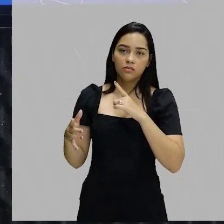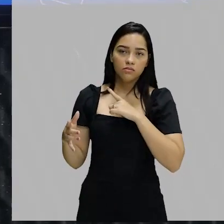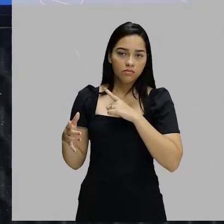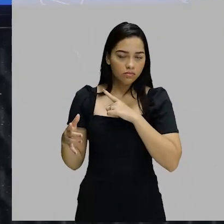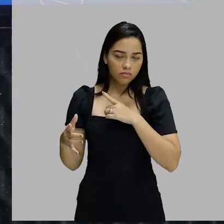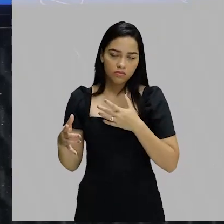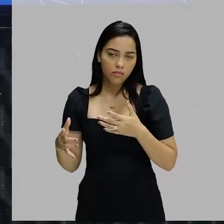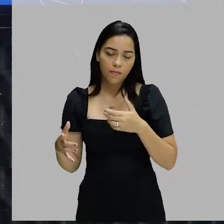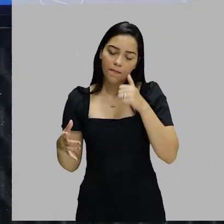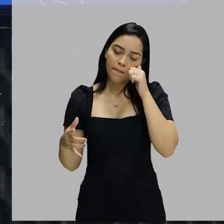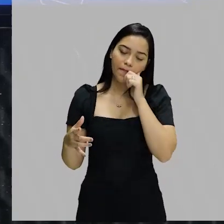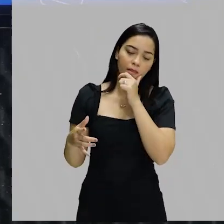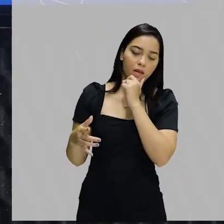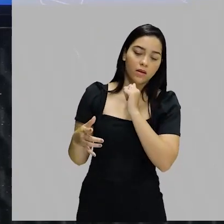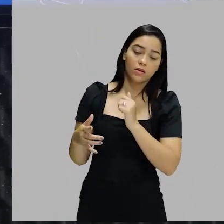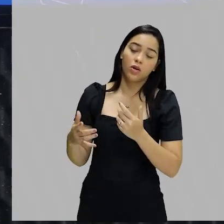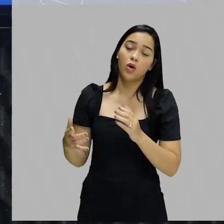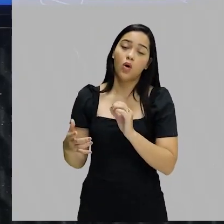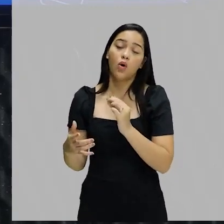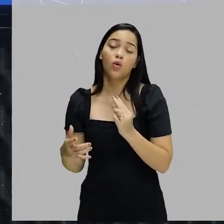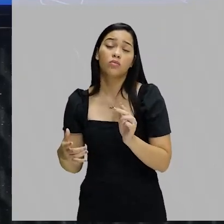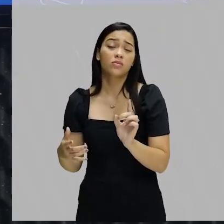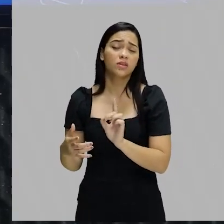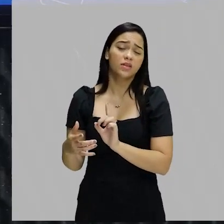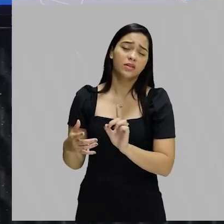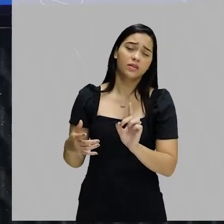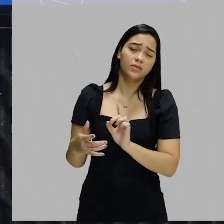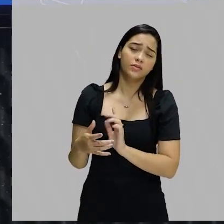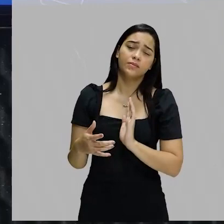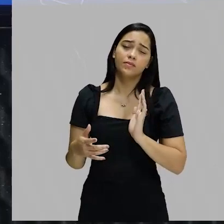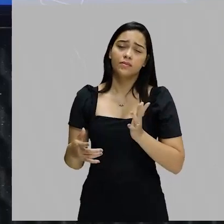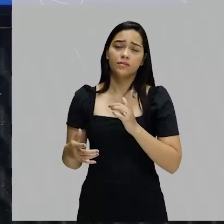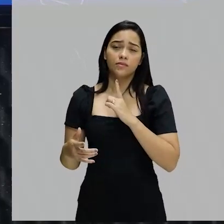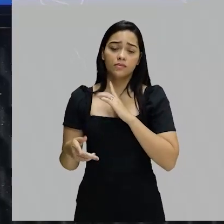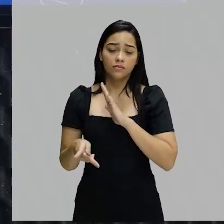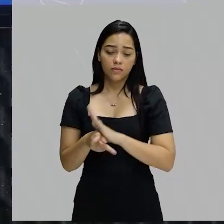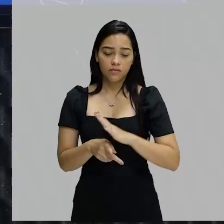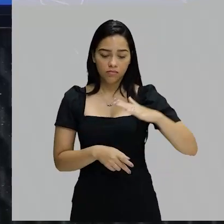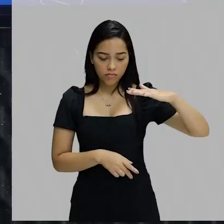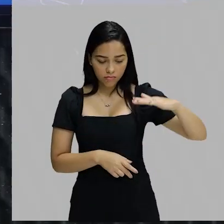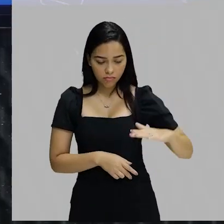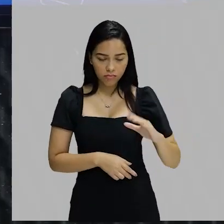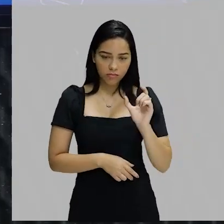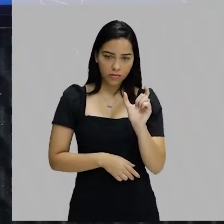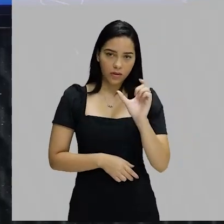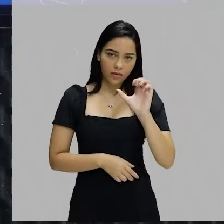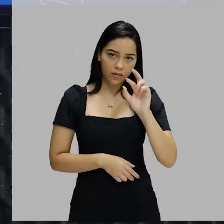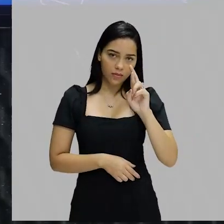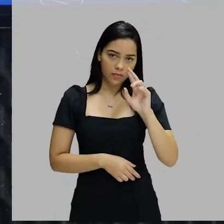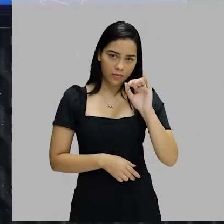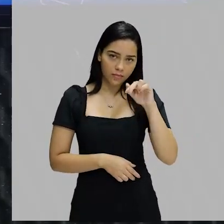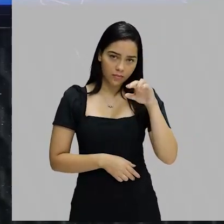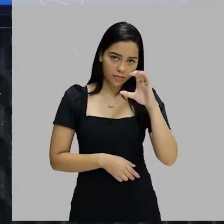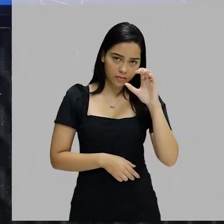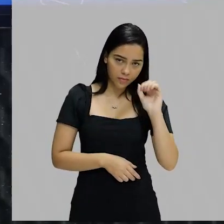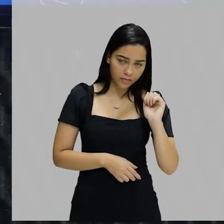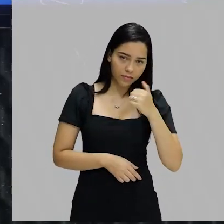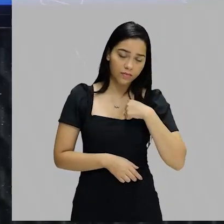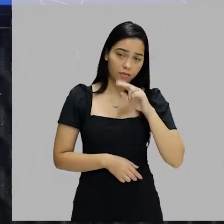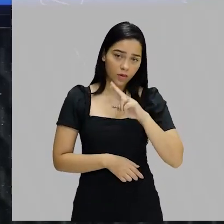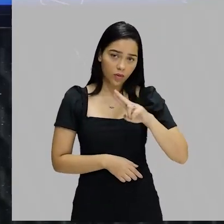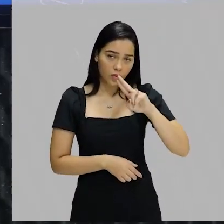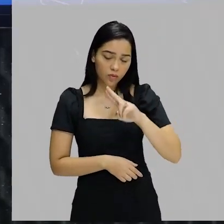vai coincidir com o sexo ou não, né? Como no caso da criança. A palavra criança eu utilizo tanto para o